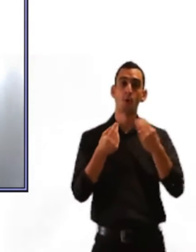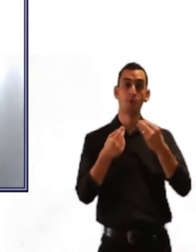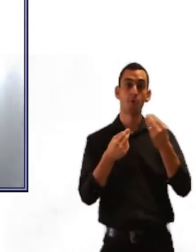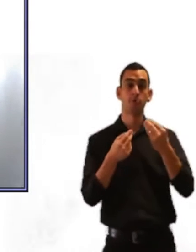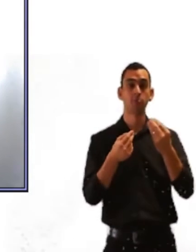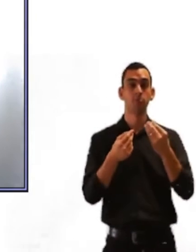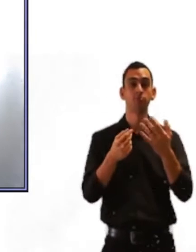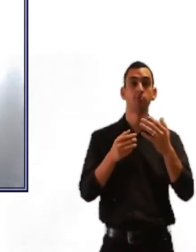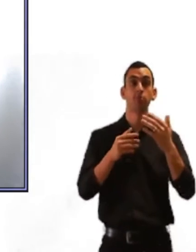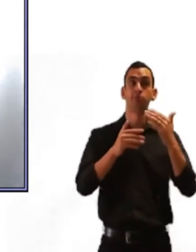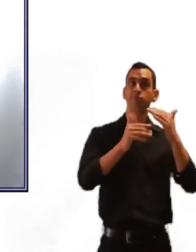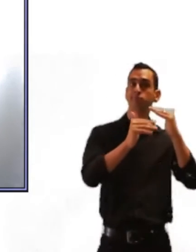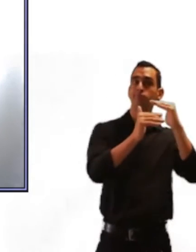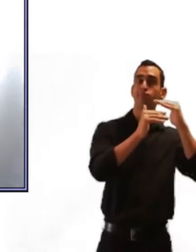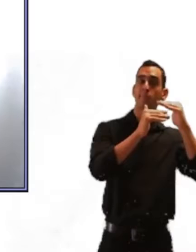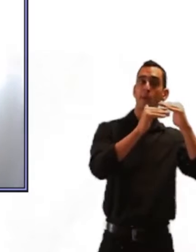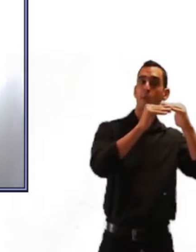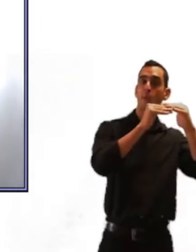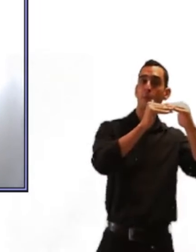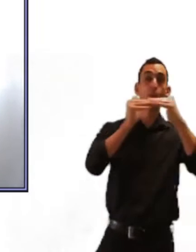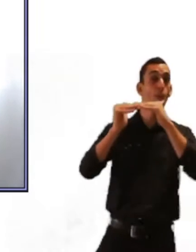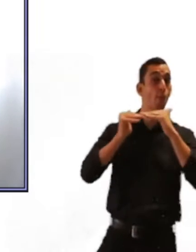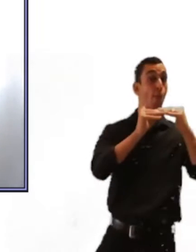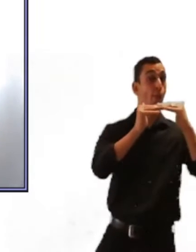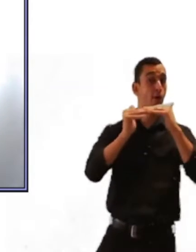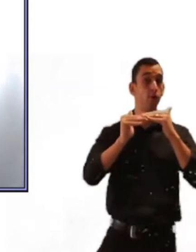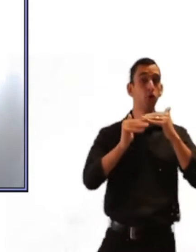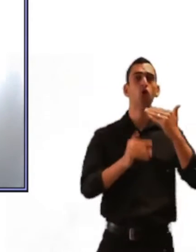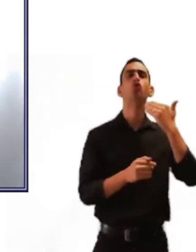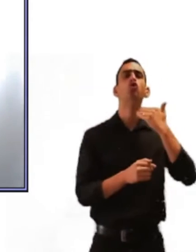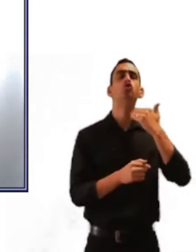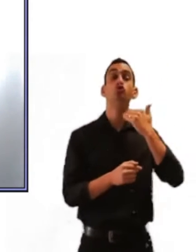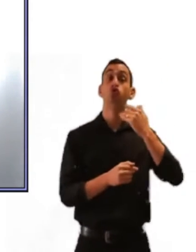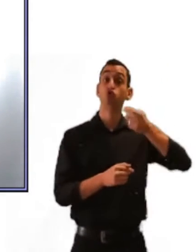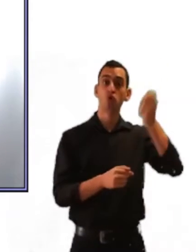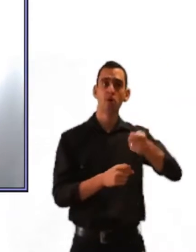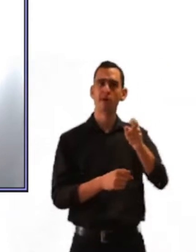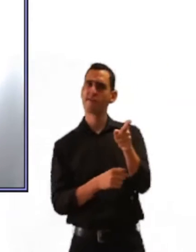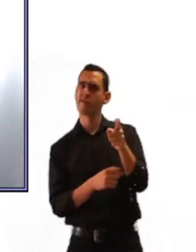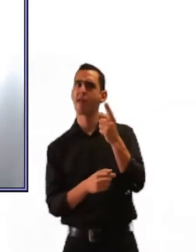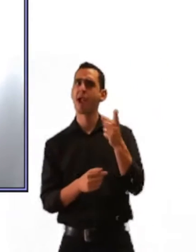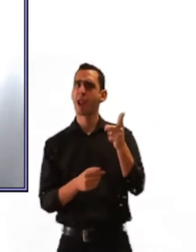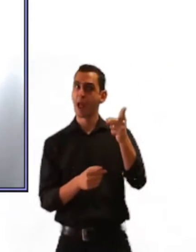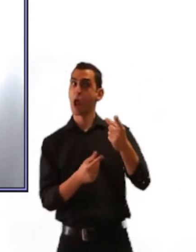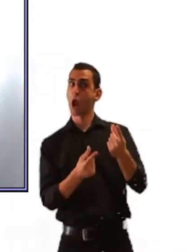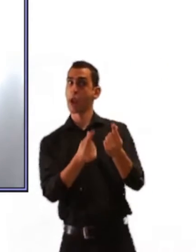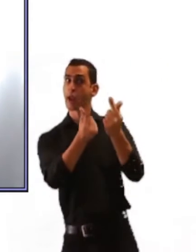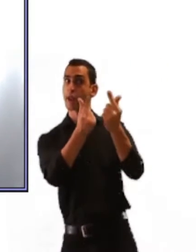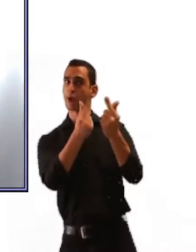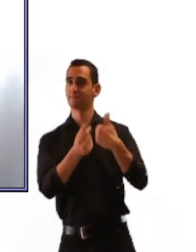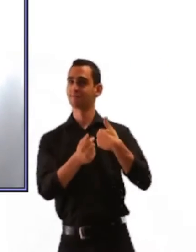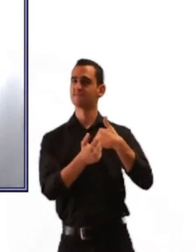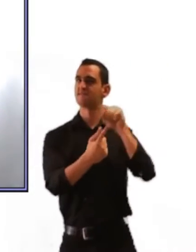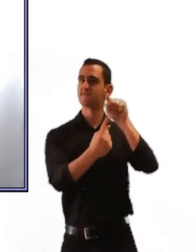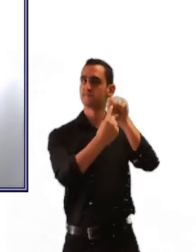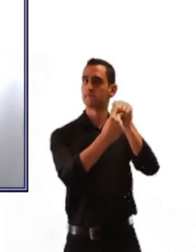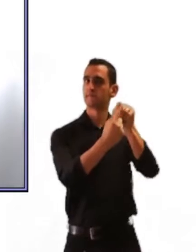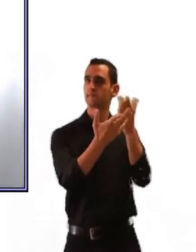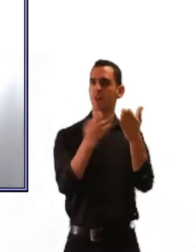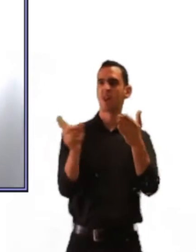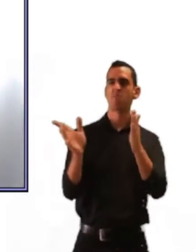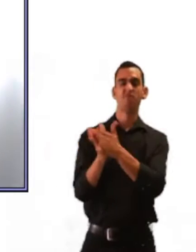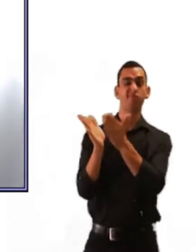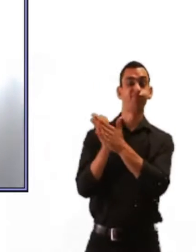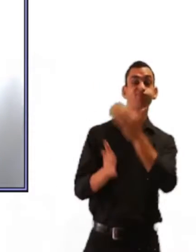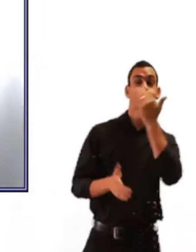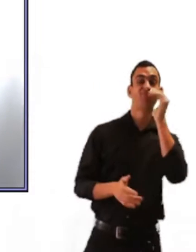juiz imparcial é um ideal, e isso realmente tem que ser buscado. Um juiz que mantenha